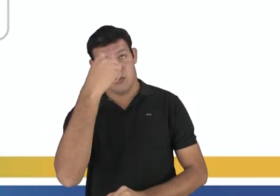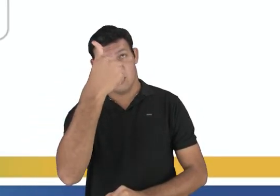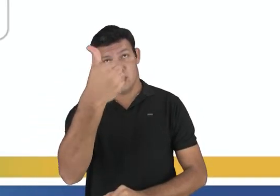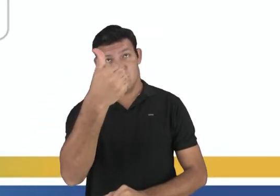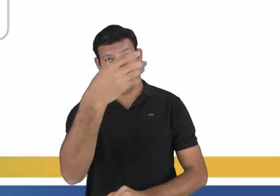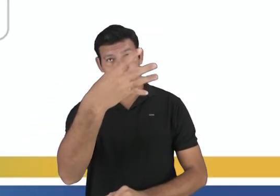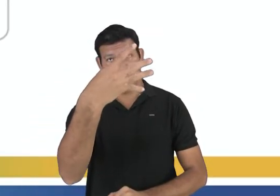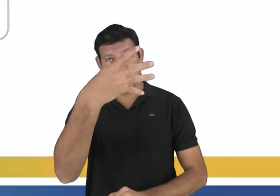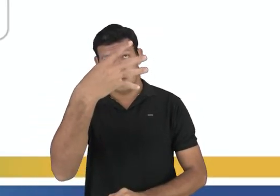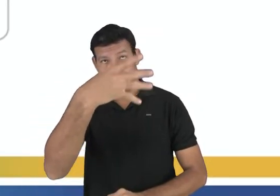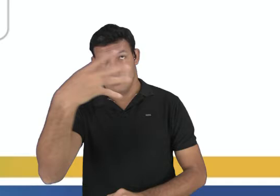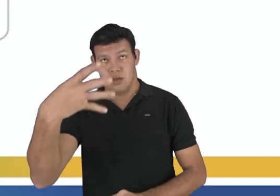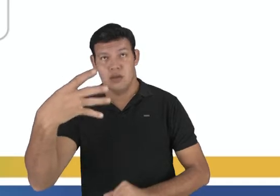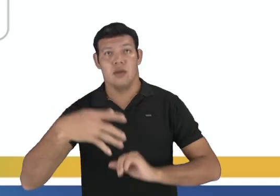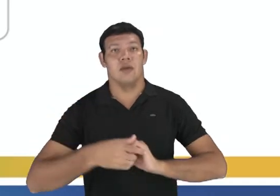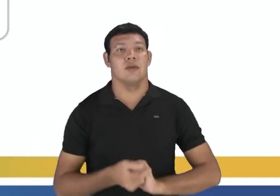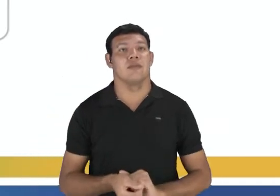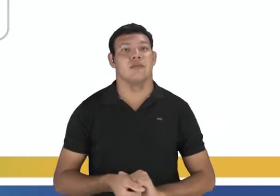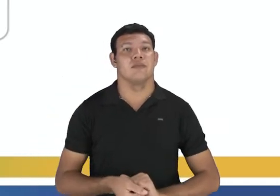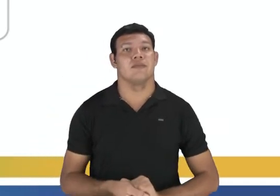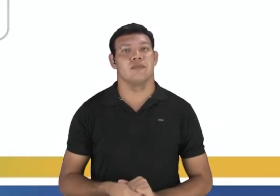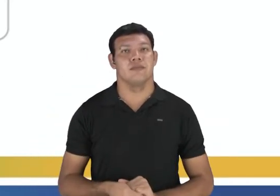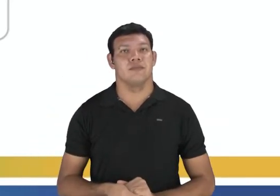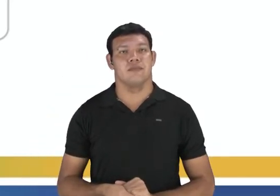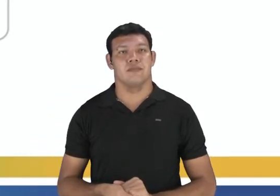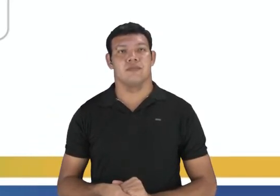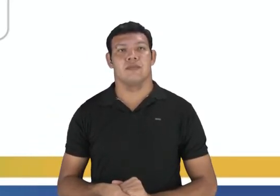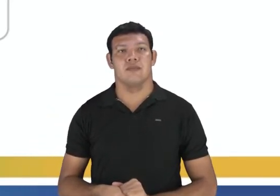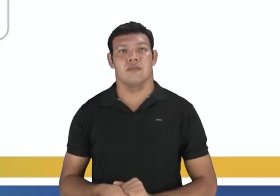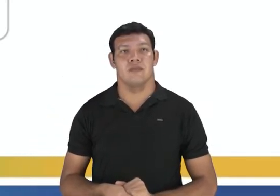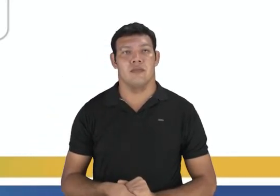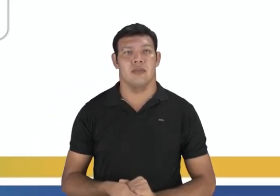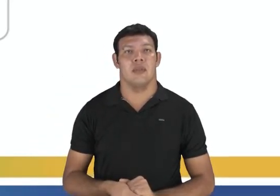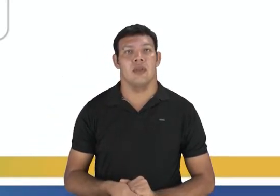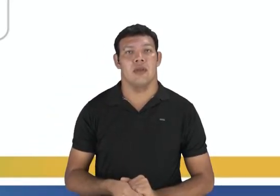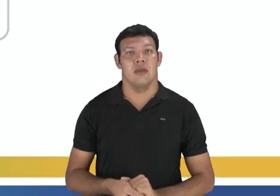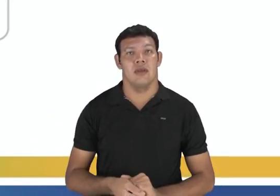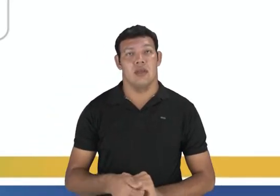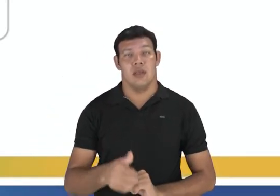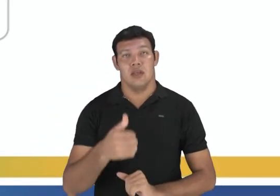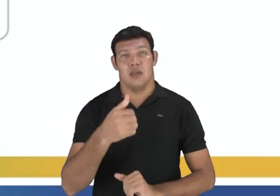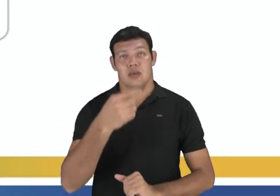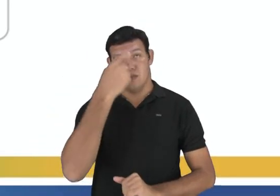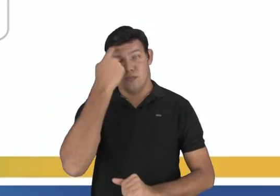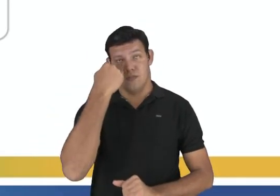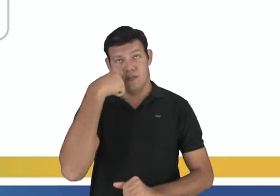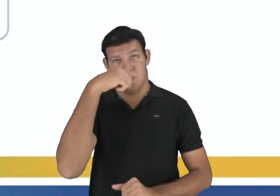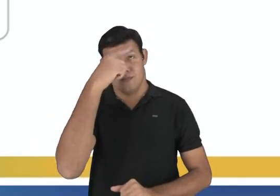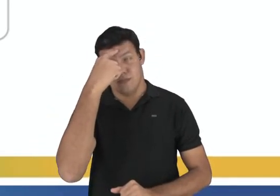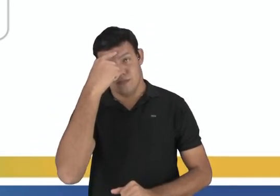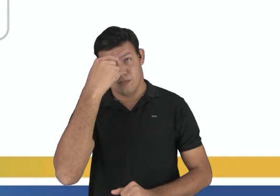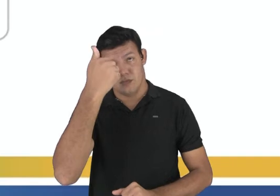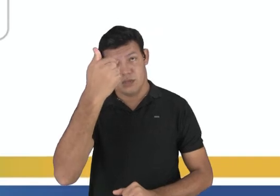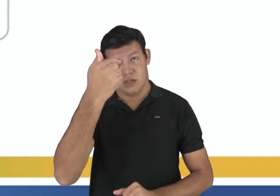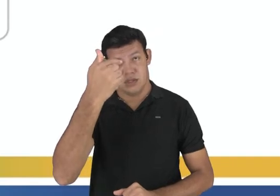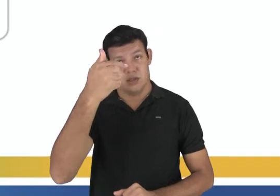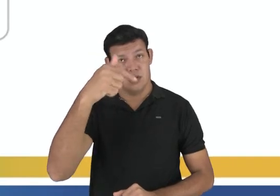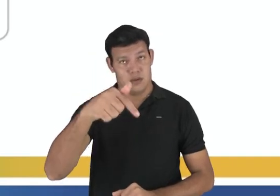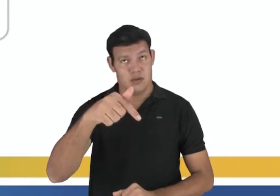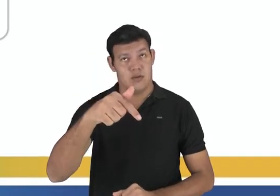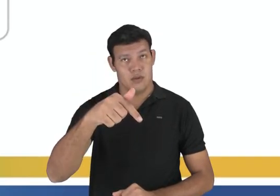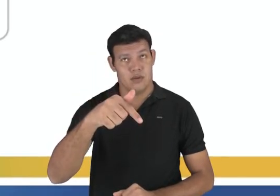dias. Uma outra forma é se eu tiver, por exemplo, 17 horas e quiser transformar para minuto. Basta